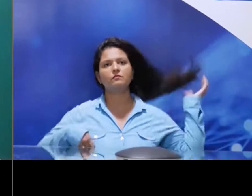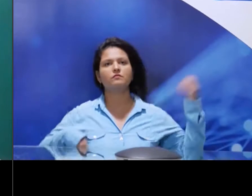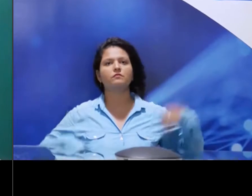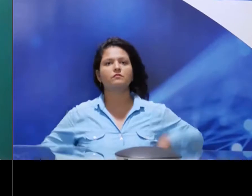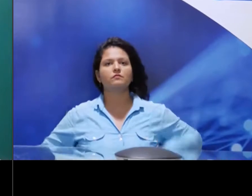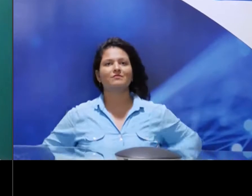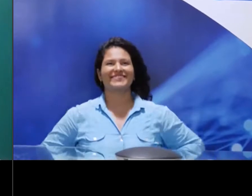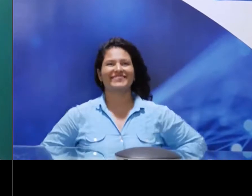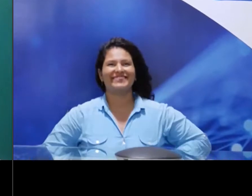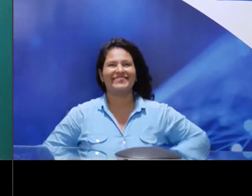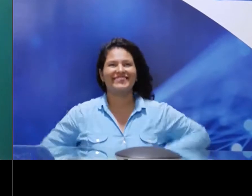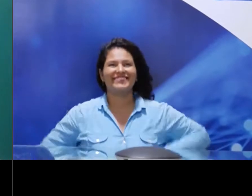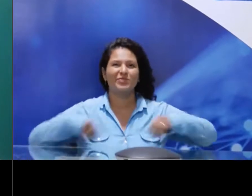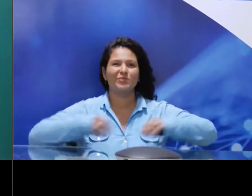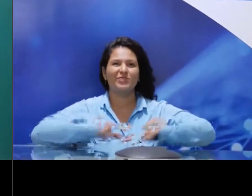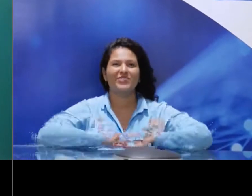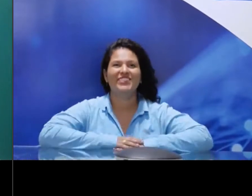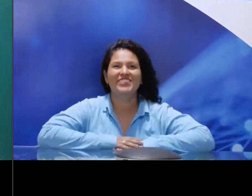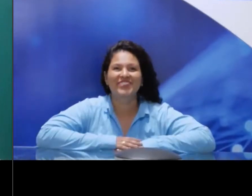Boa noite, Yasmin, tudo bem?